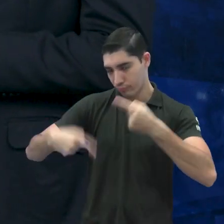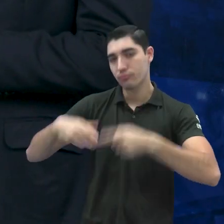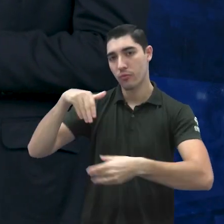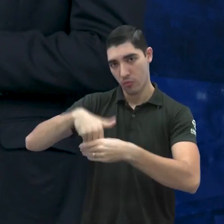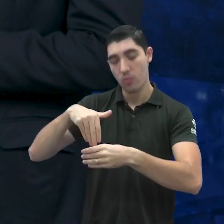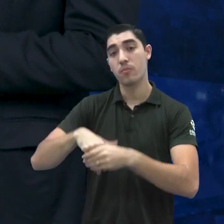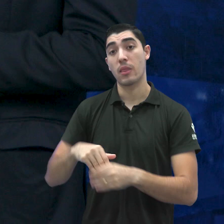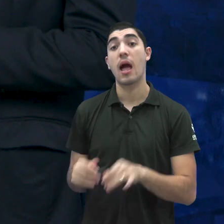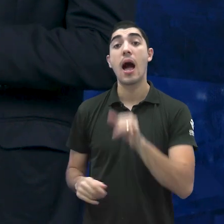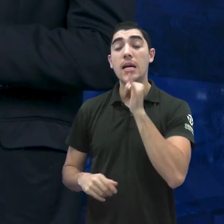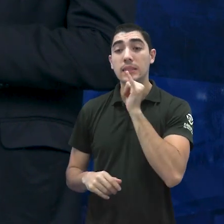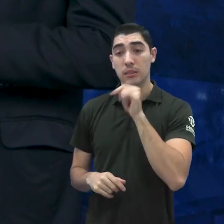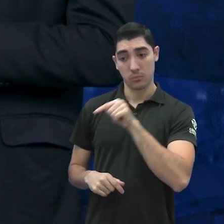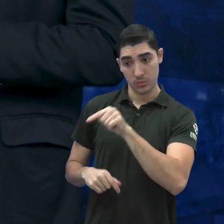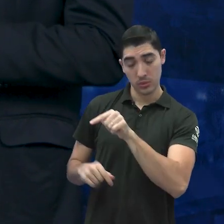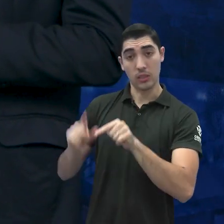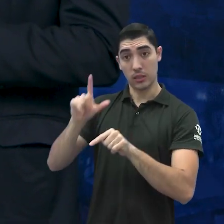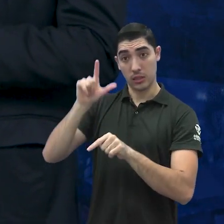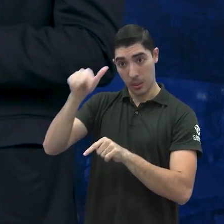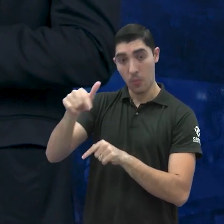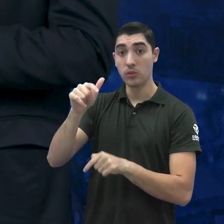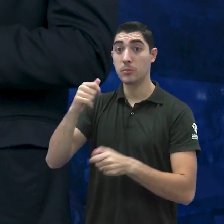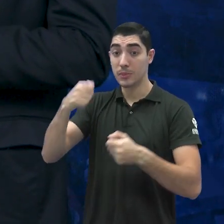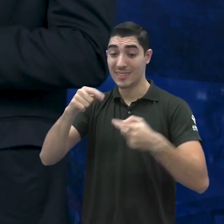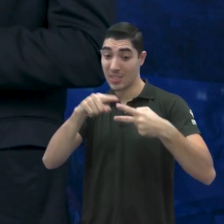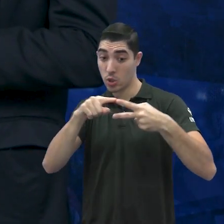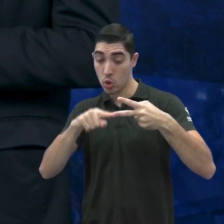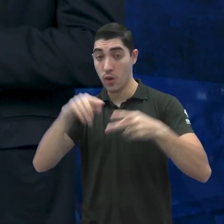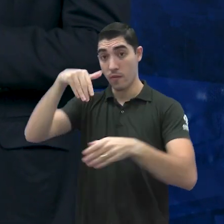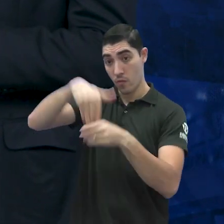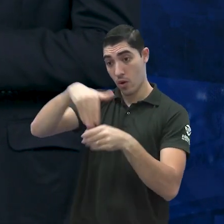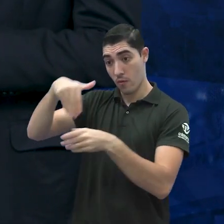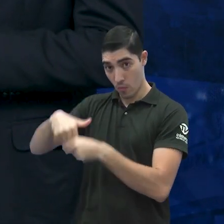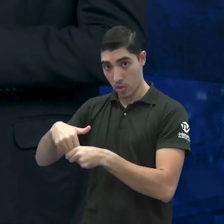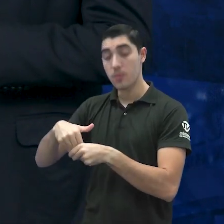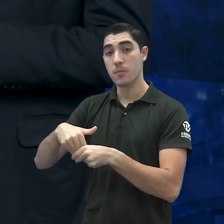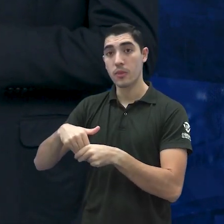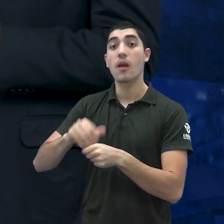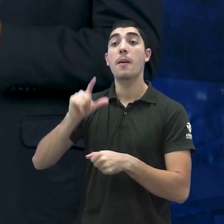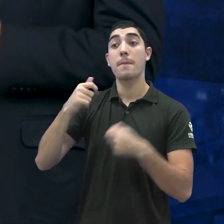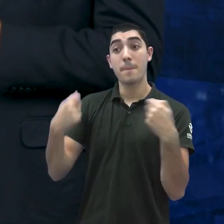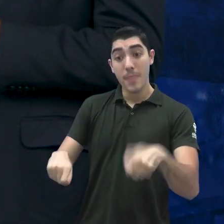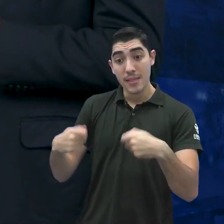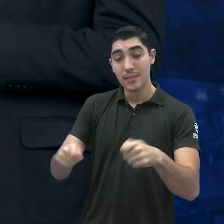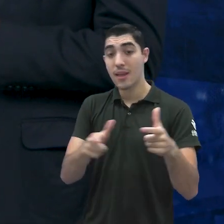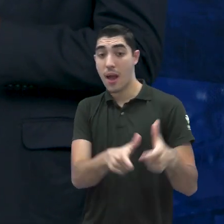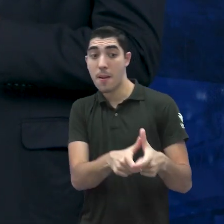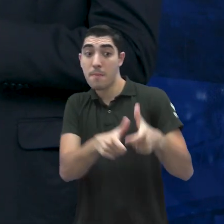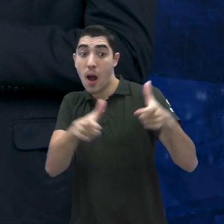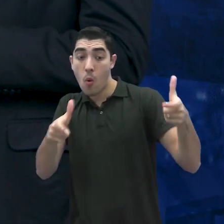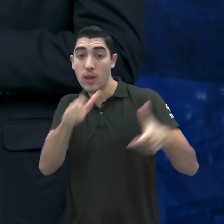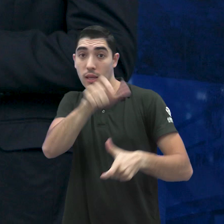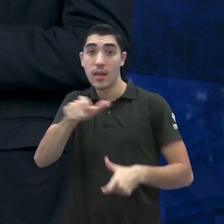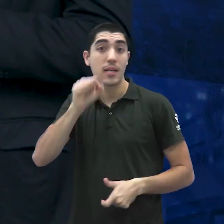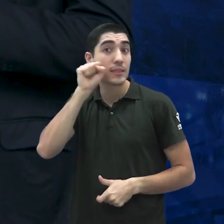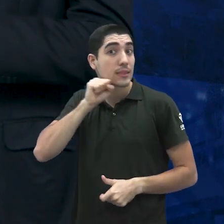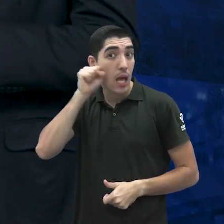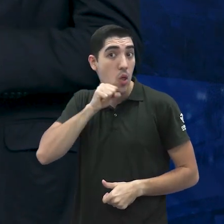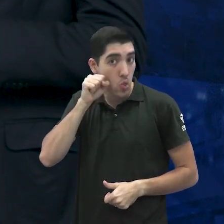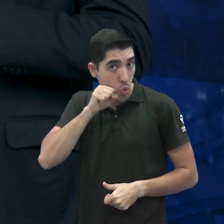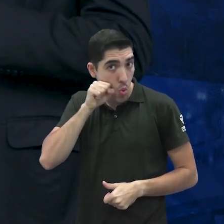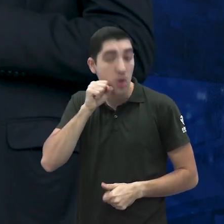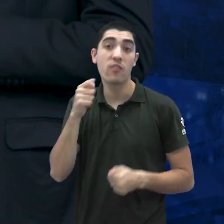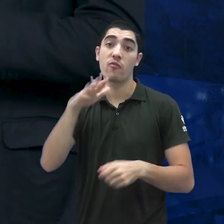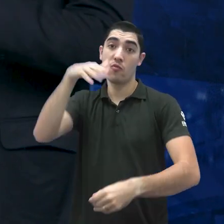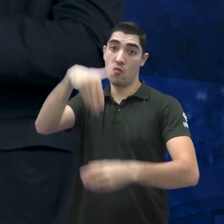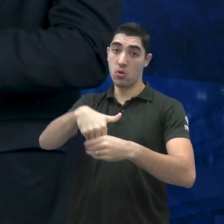aprovação do plenário, que tem lá uma necessidade de 2 votações, em 2 turnos, tem que ser aprovado pela maioria dos senadores, não a maioria